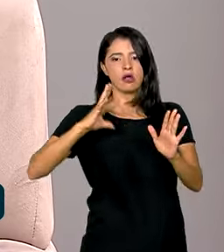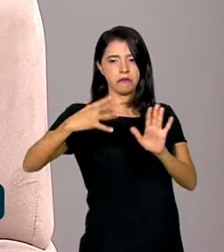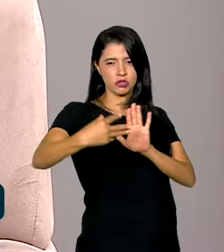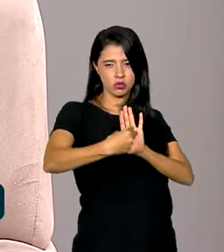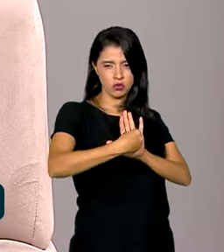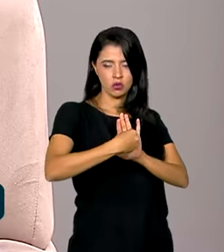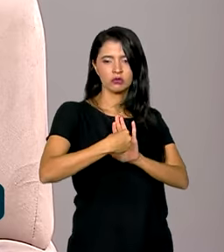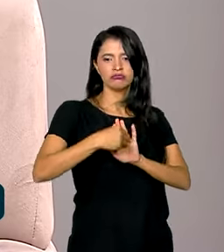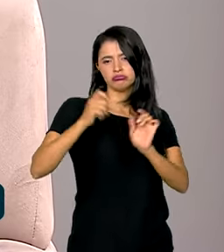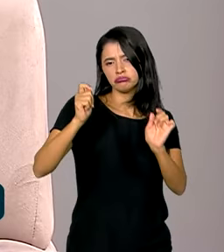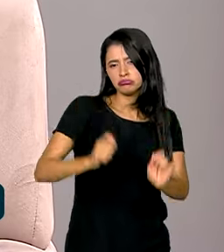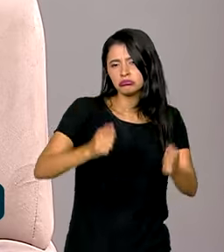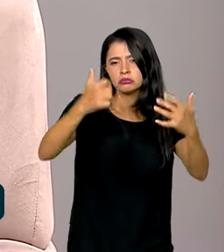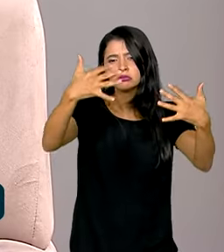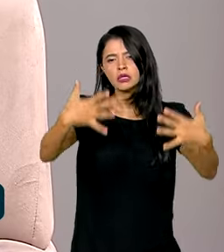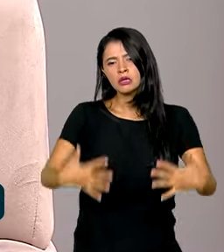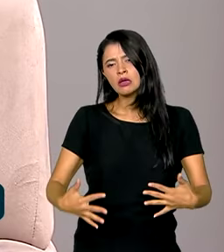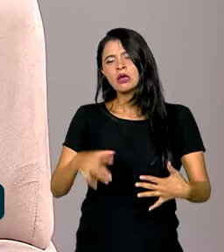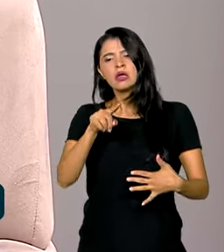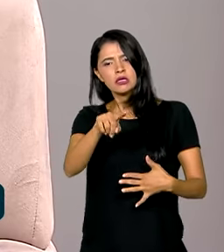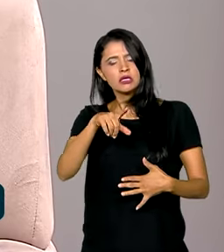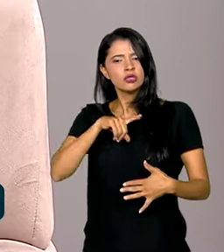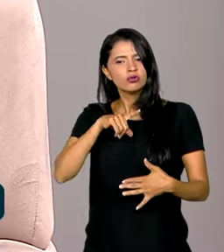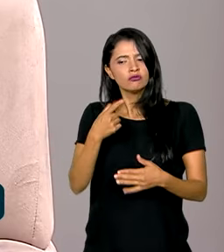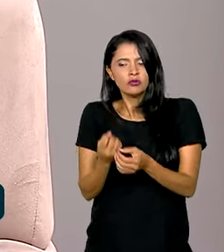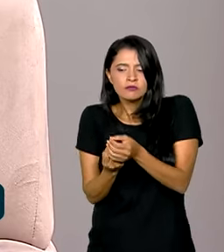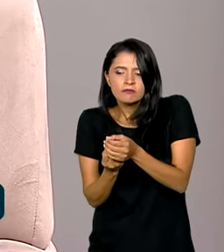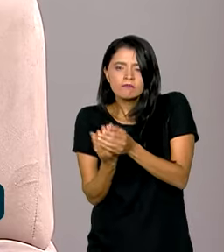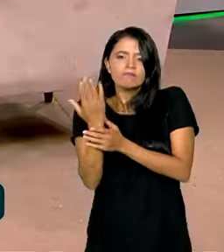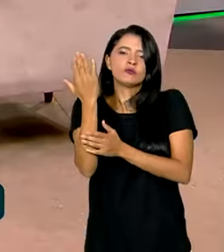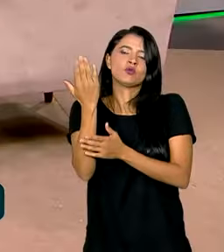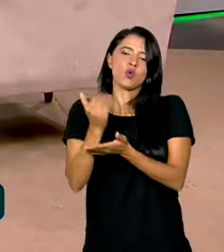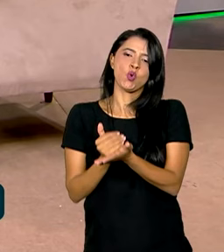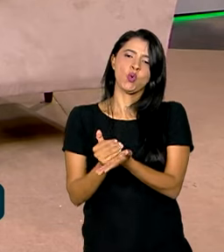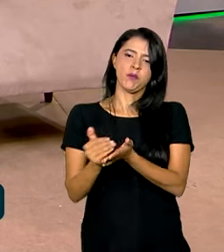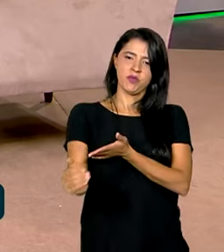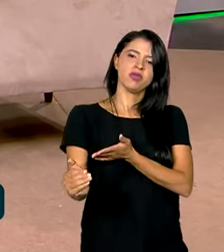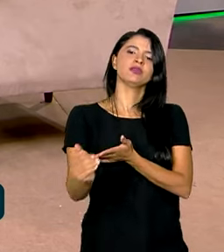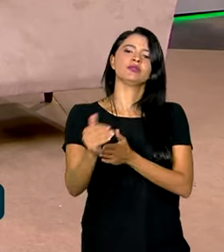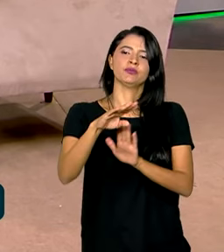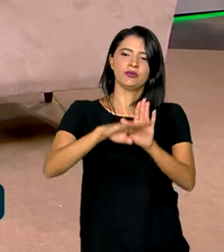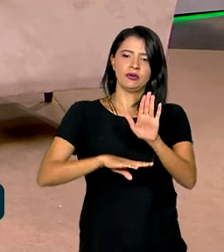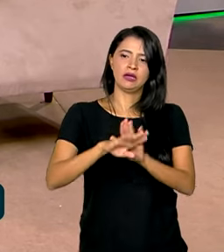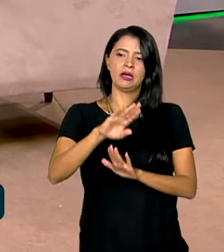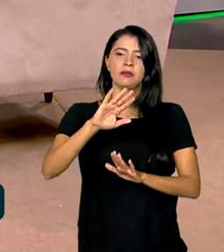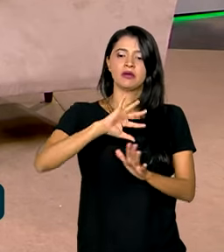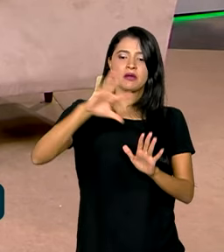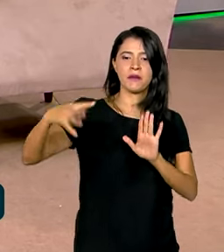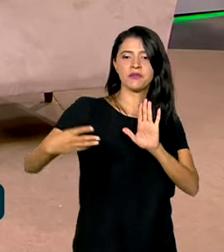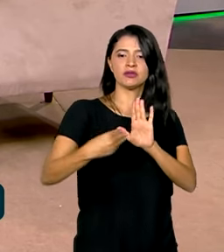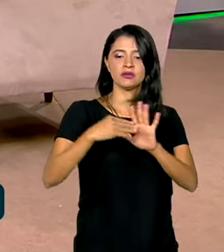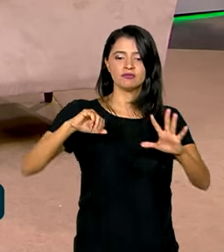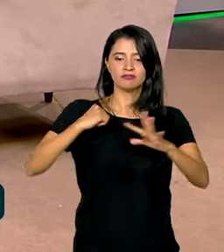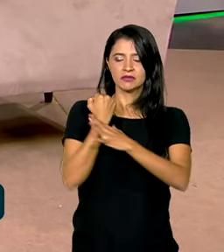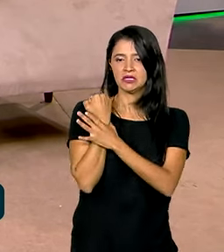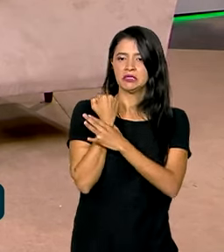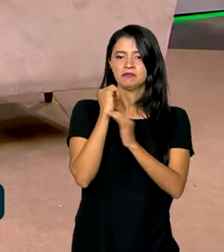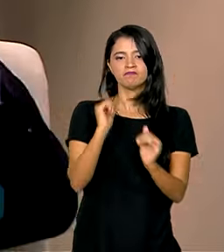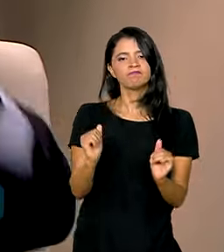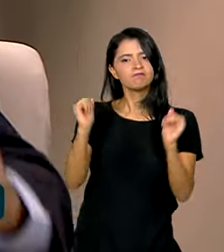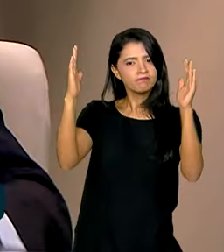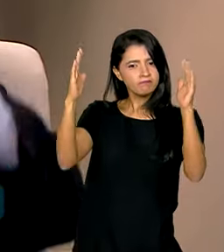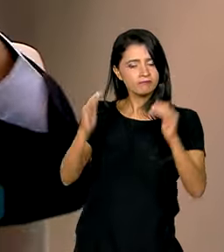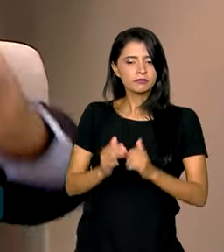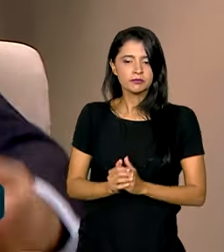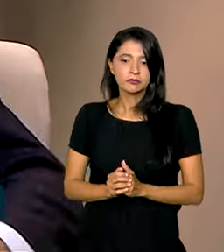E a gente pode dizer que isso foi um embrião do programa Amazônia, Segurança e Soberania? Houve